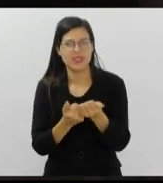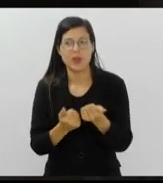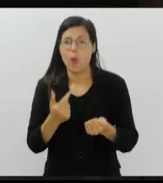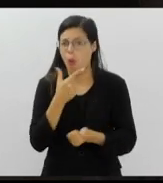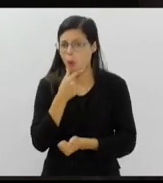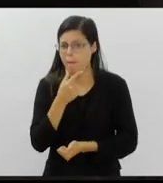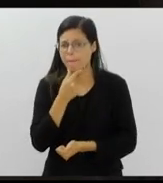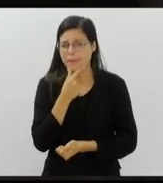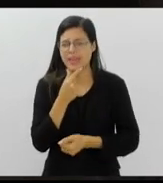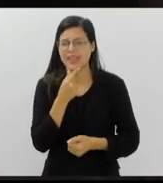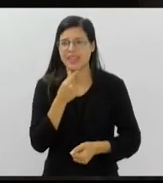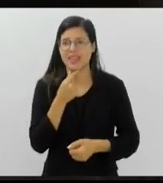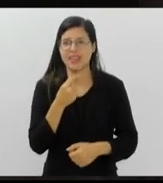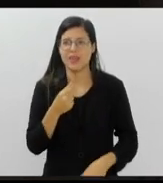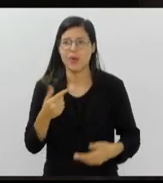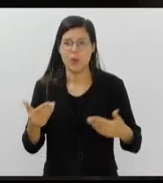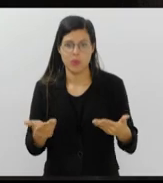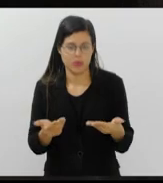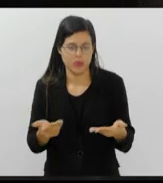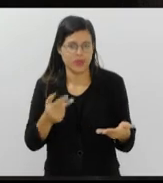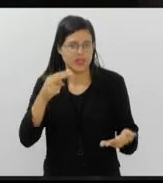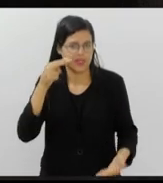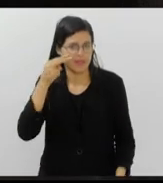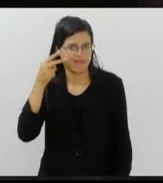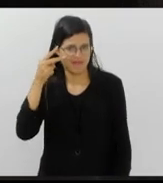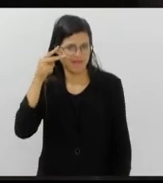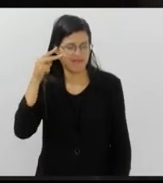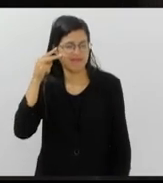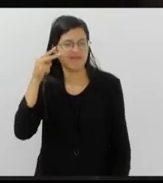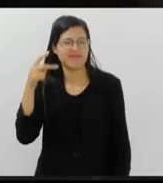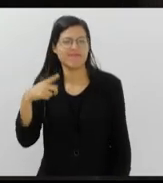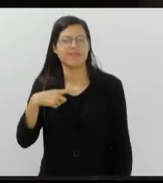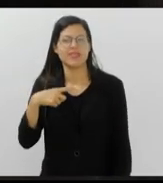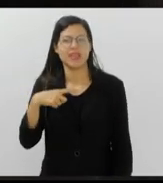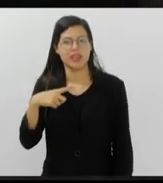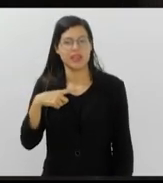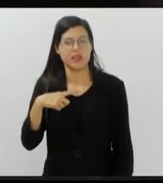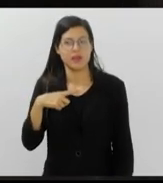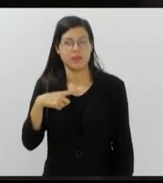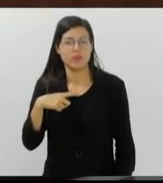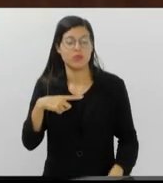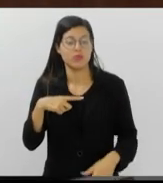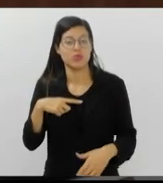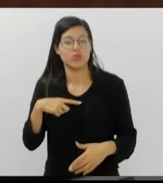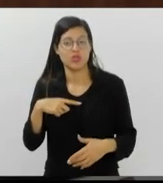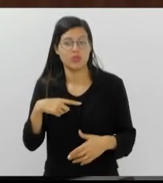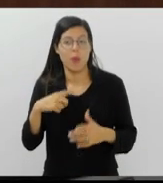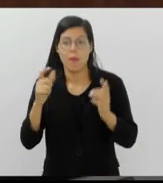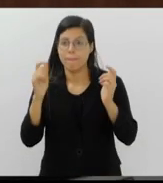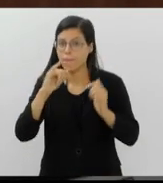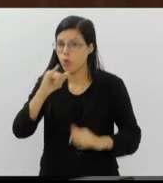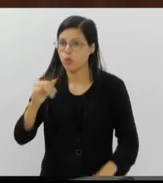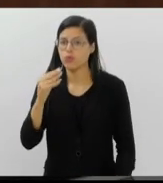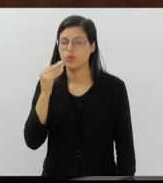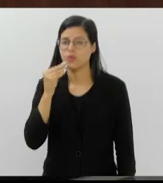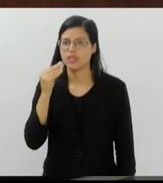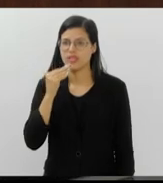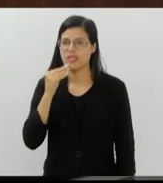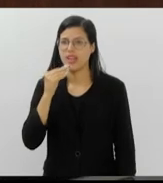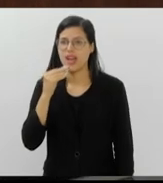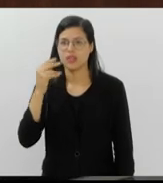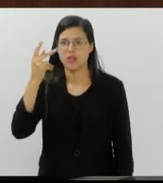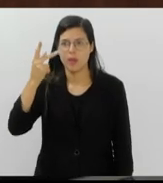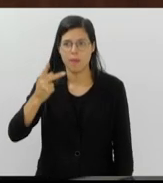porque se hoje, Tia Ju, nós temos o espaço cada vez maior no legislativo,